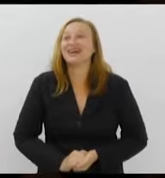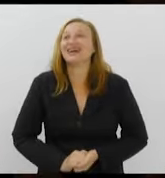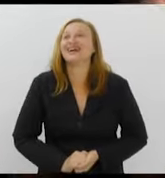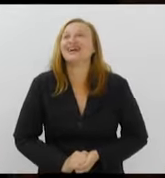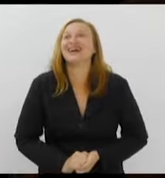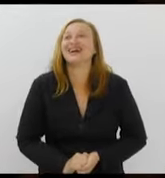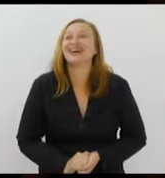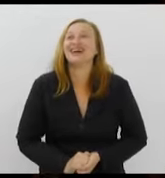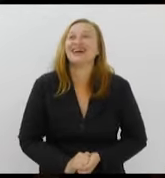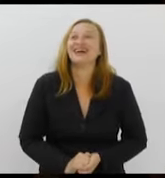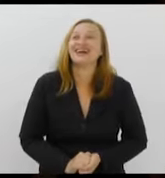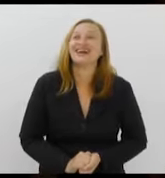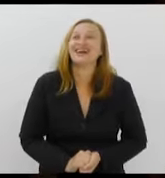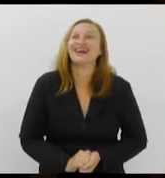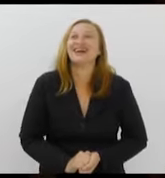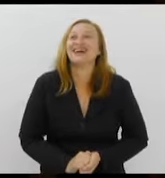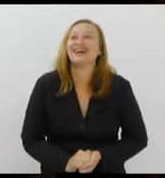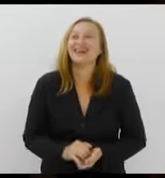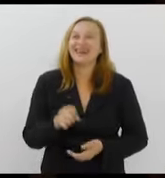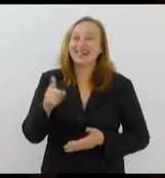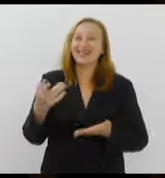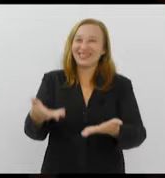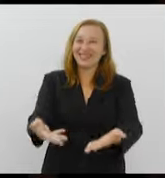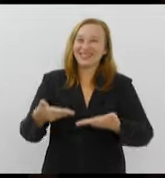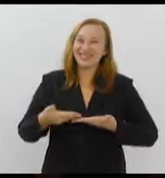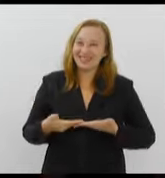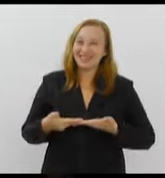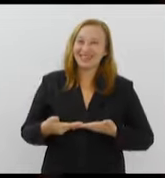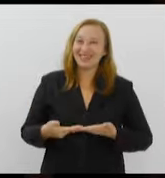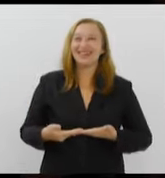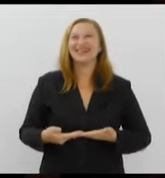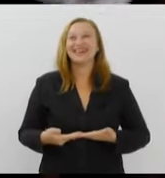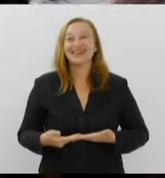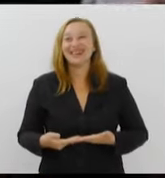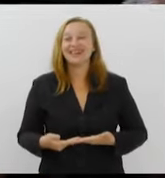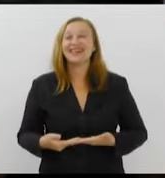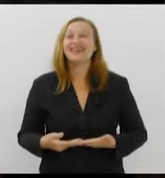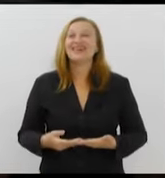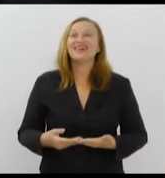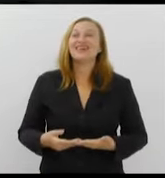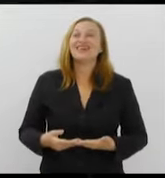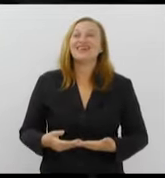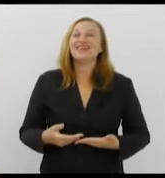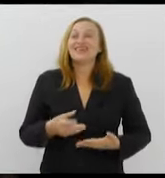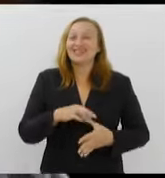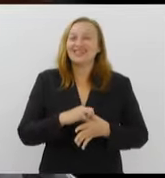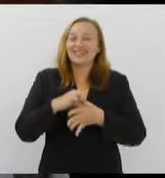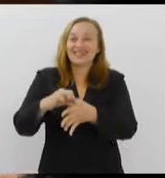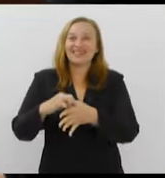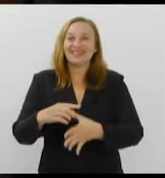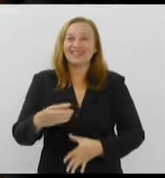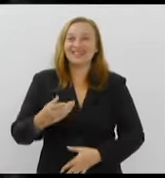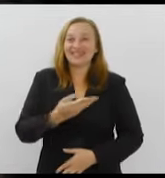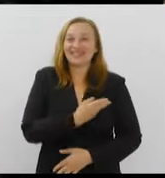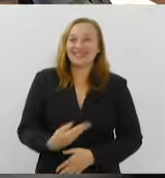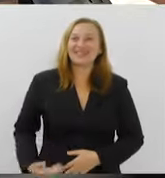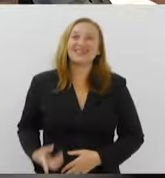disso. Ele foi devidamente convidado ao Obama naquela outra vez. O líder do seu governo será o deputado Luiz Paulo.